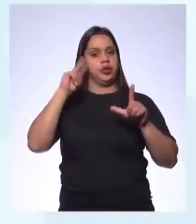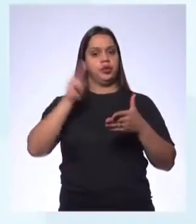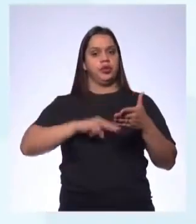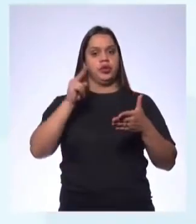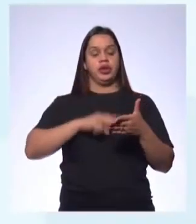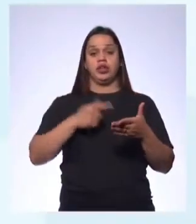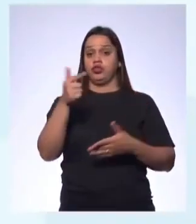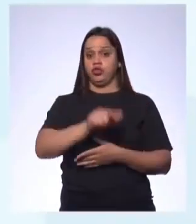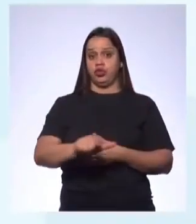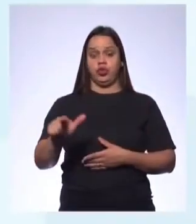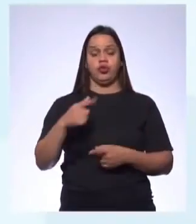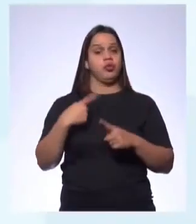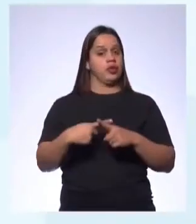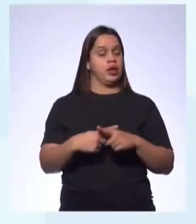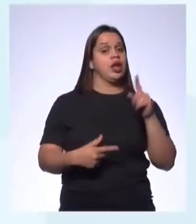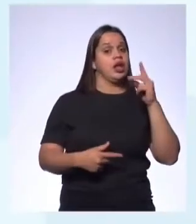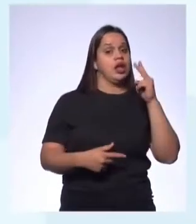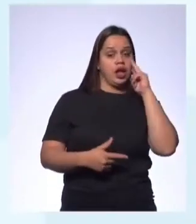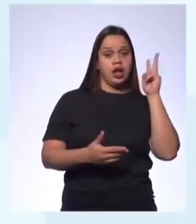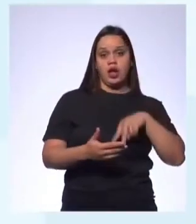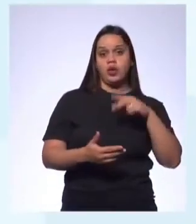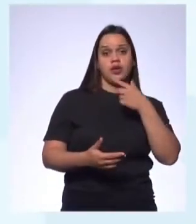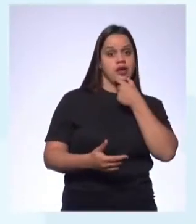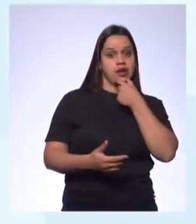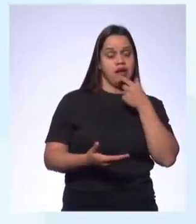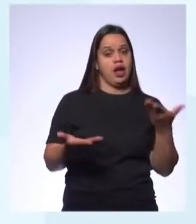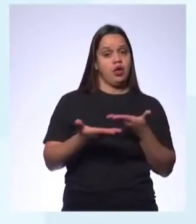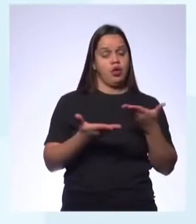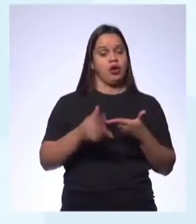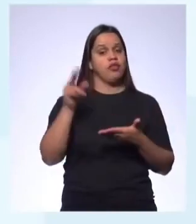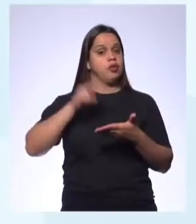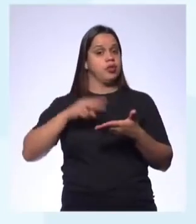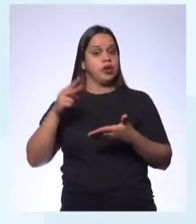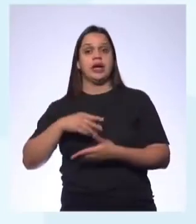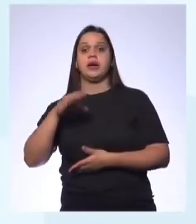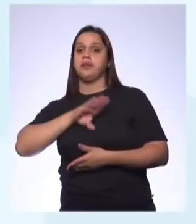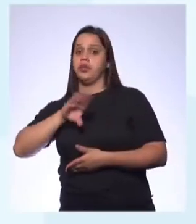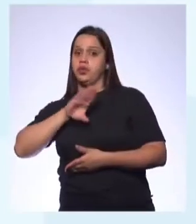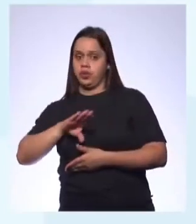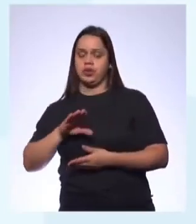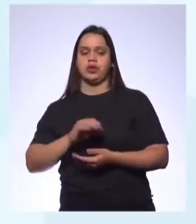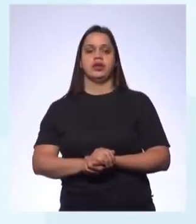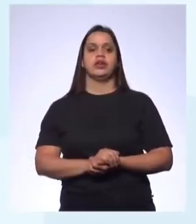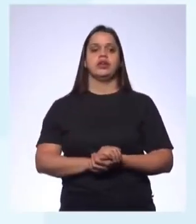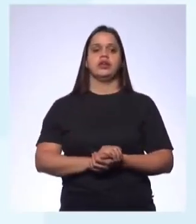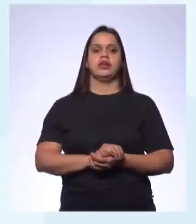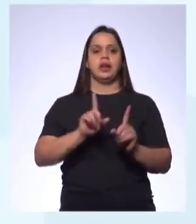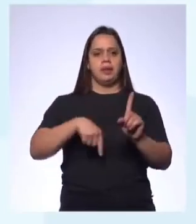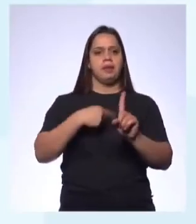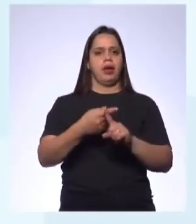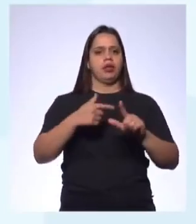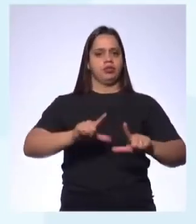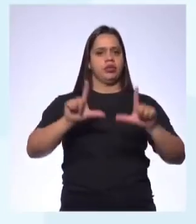agora de novo, eu li em inglês, né? Agora nós vamos ler em português, tem mais uma tela.